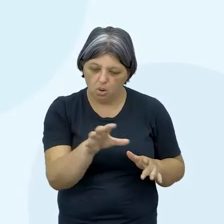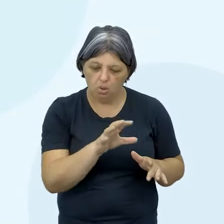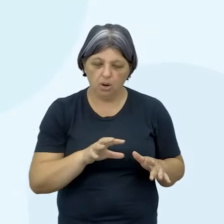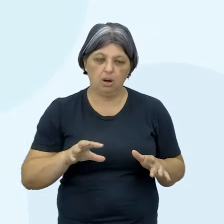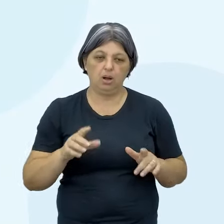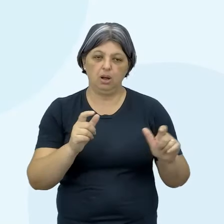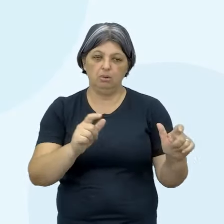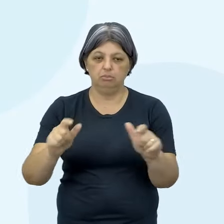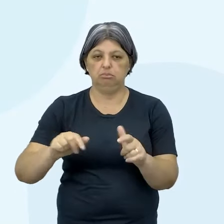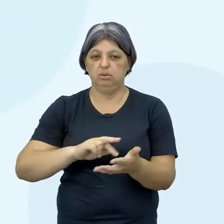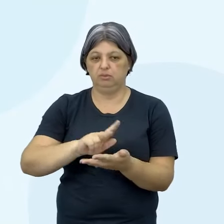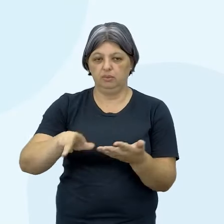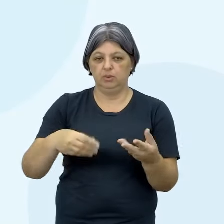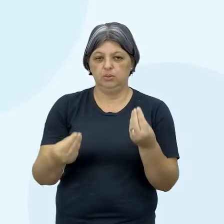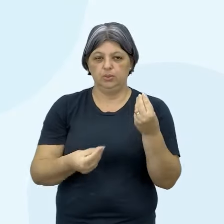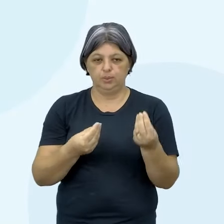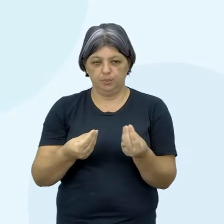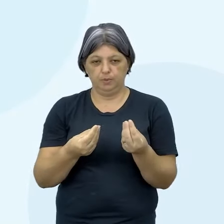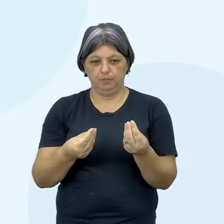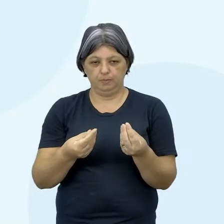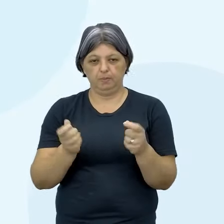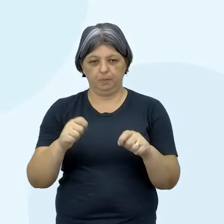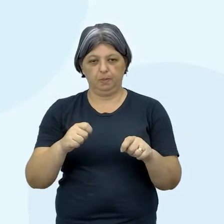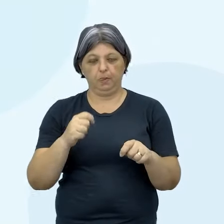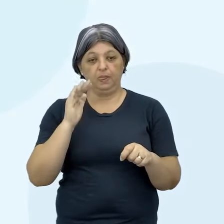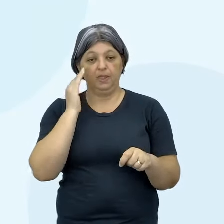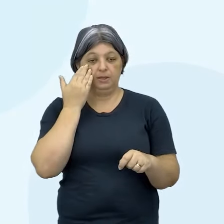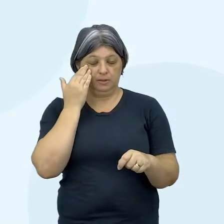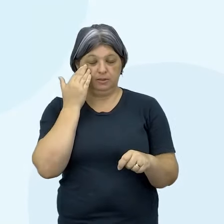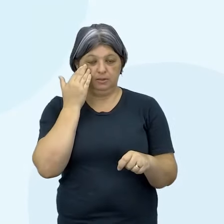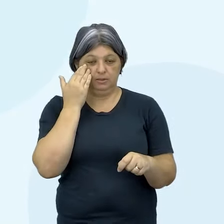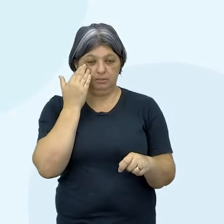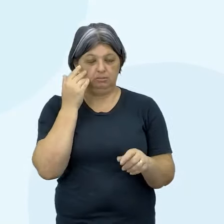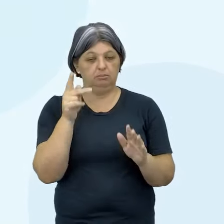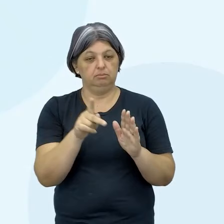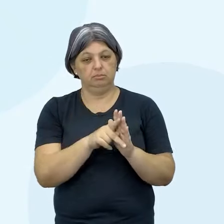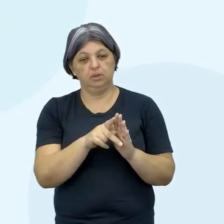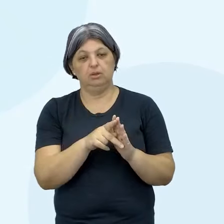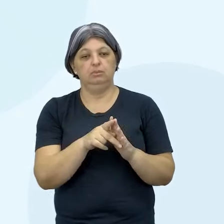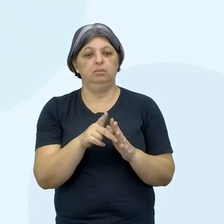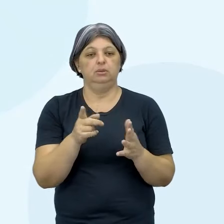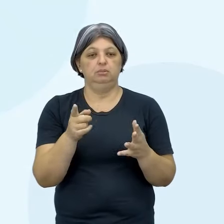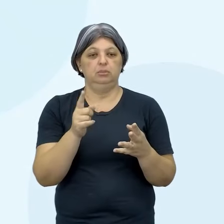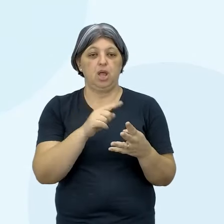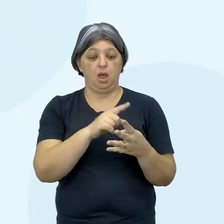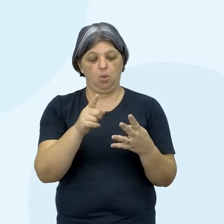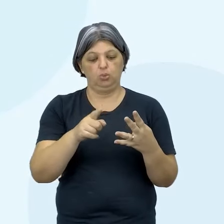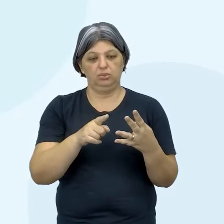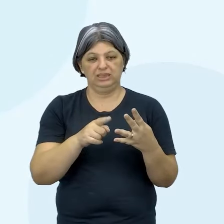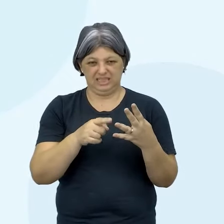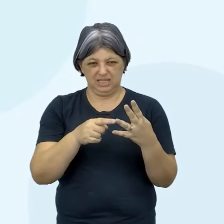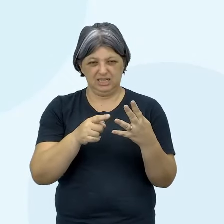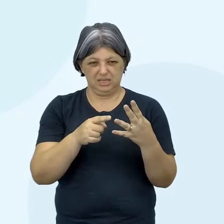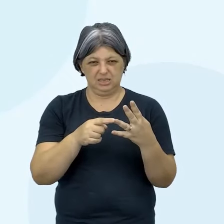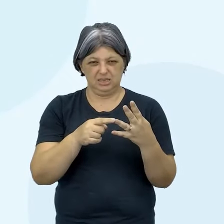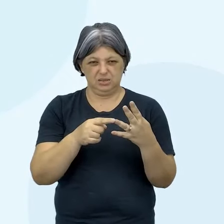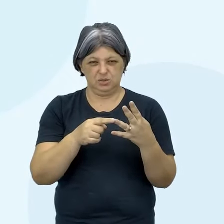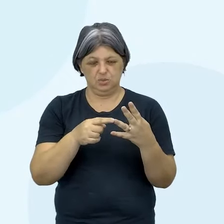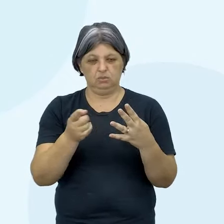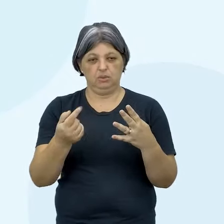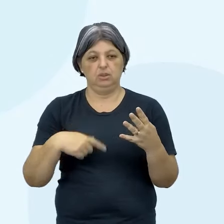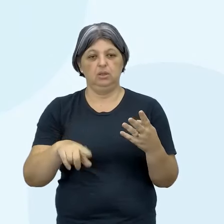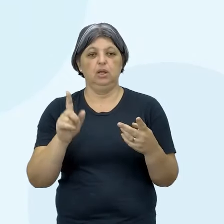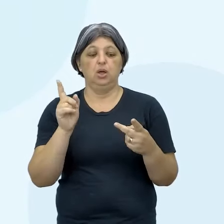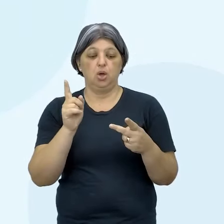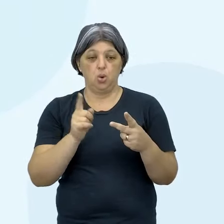isso a gente pode interpretar isso, né, no meio, certo? assim como os outros. Ó, o componente 2 está em